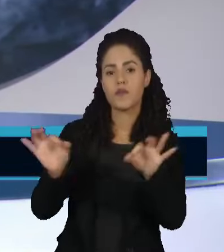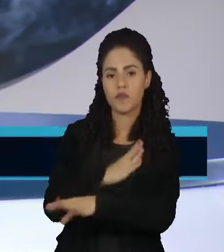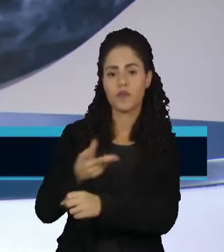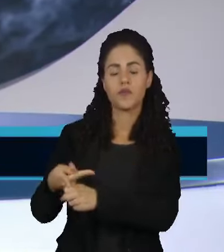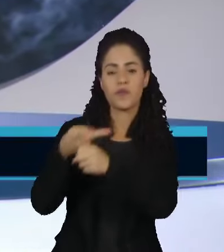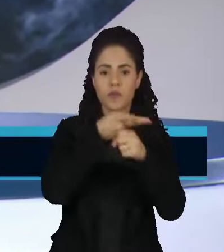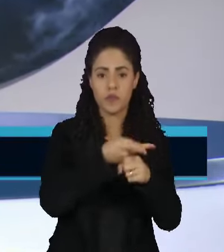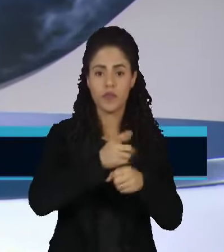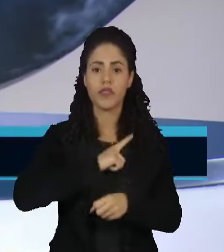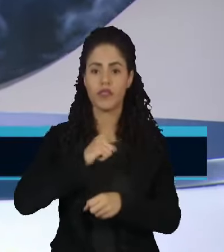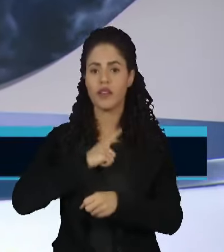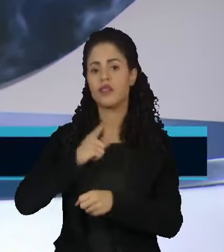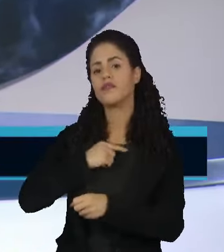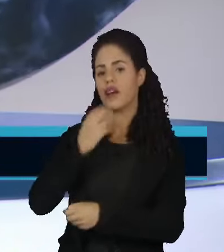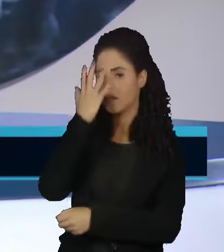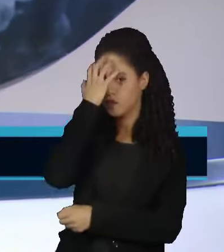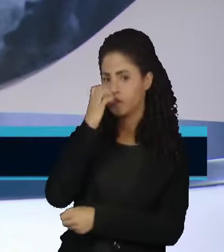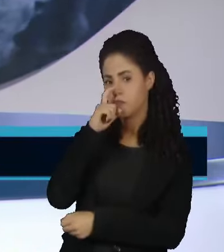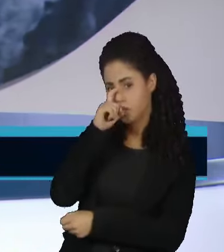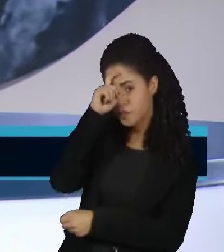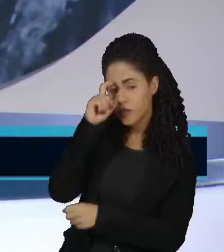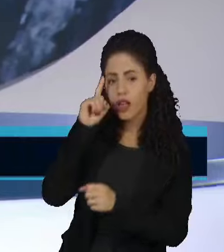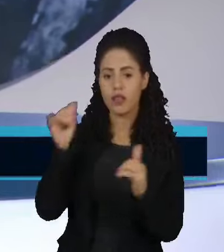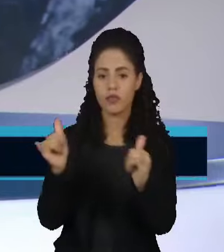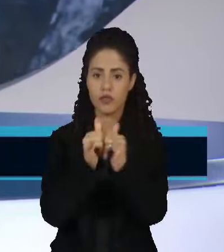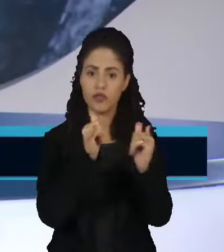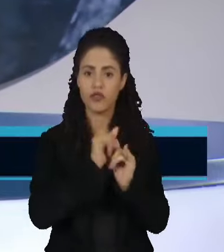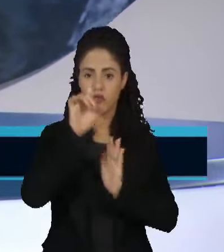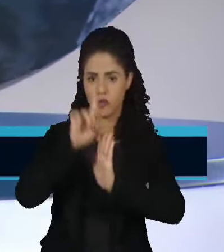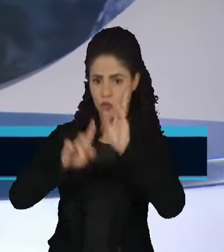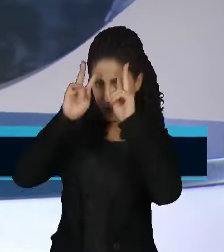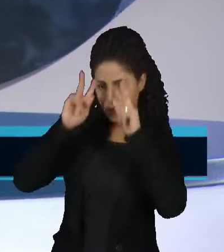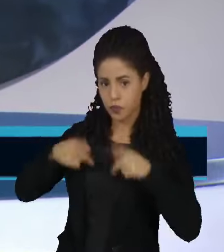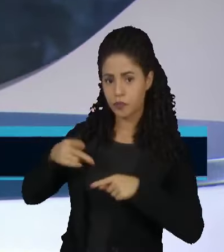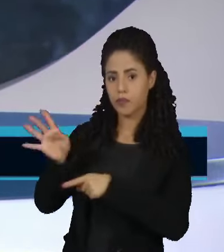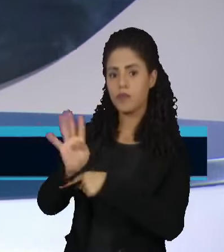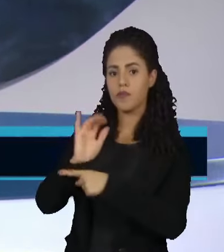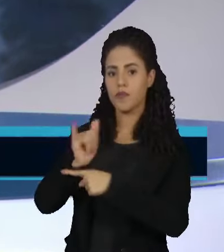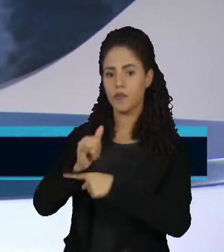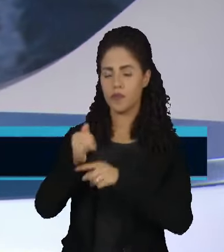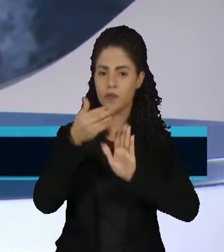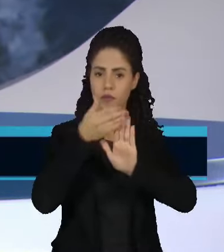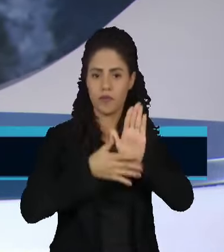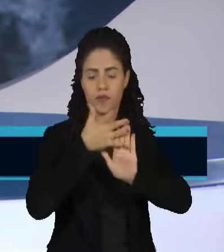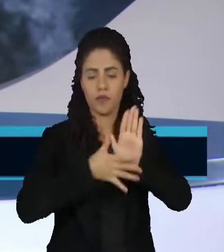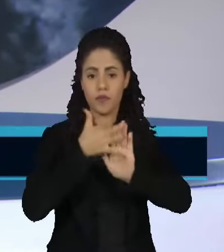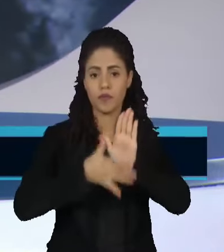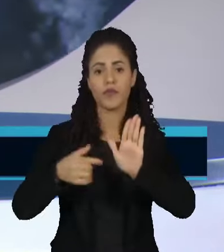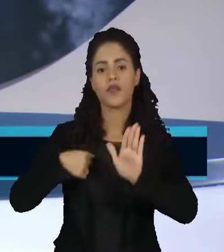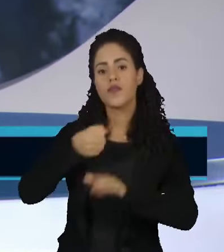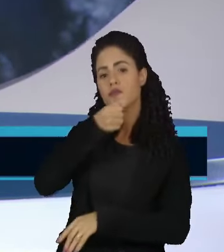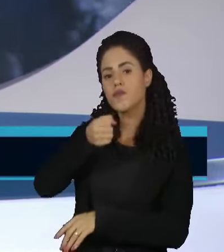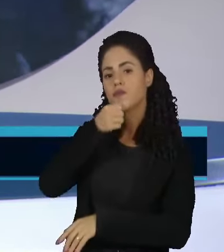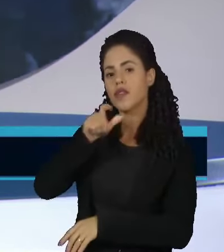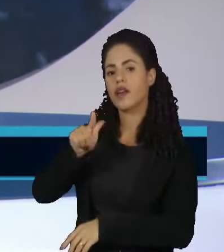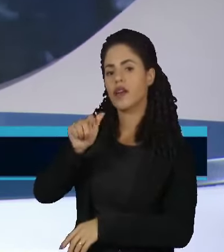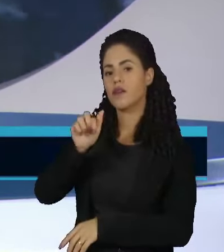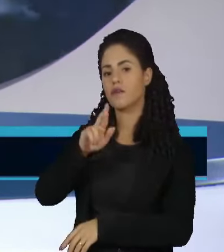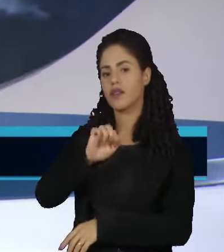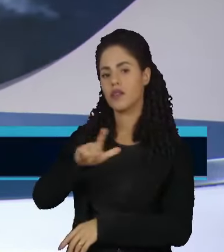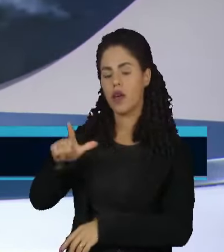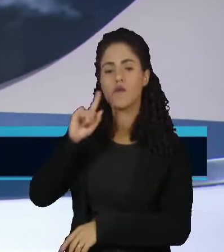de Jornalismo Vladimir Herzog, de Anistia e Direitos Humanos. O documentário, com roteiro e redação do jornalista Gabriel Prioli,